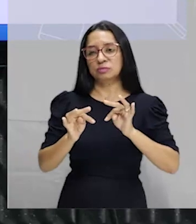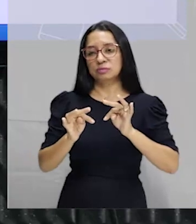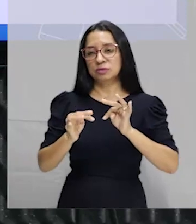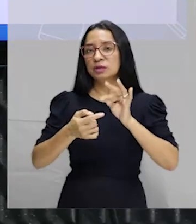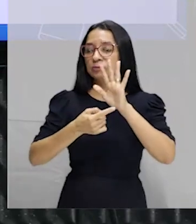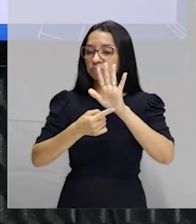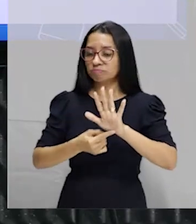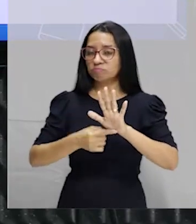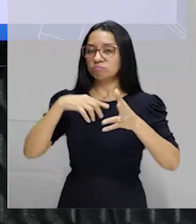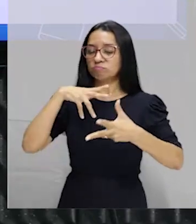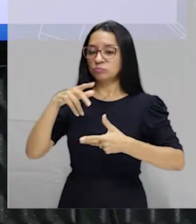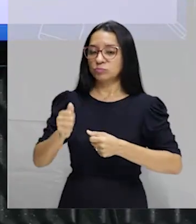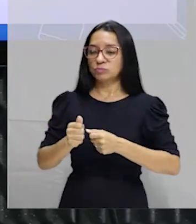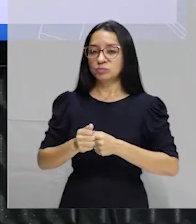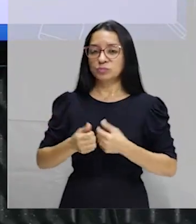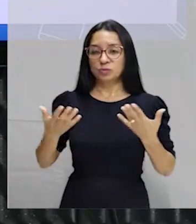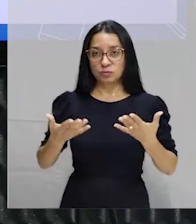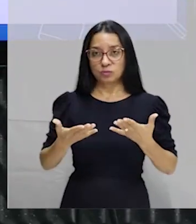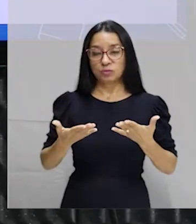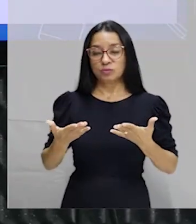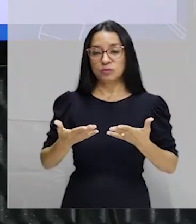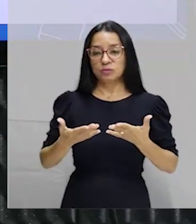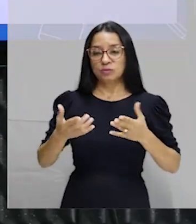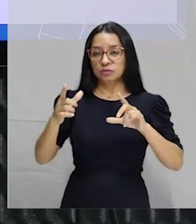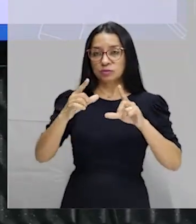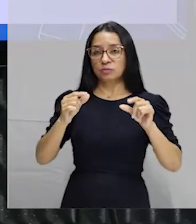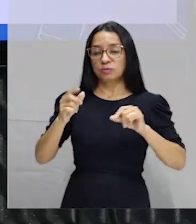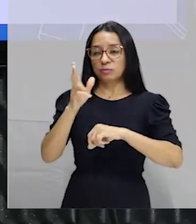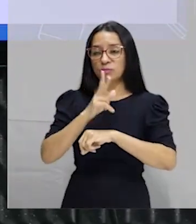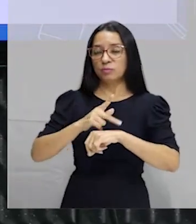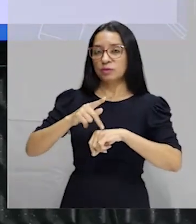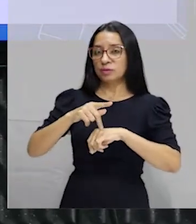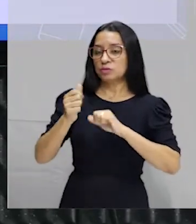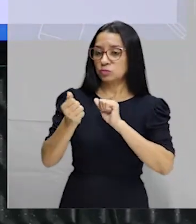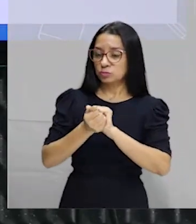mundo. Não é à toa que o Japão é um dos países,